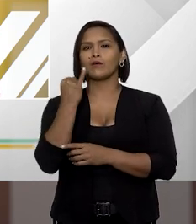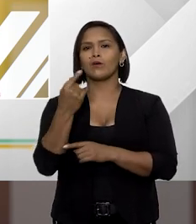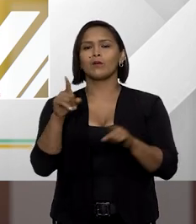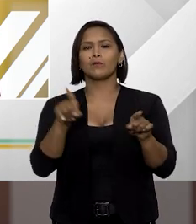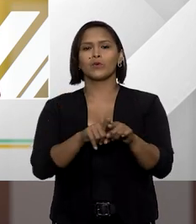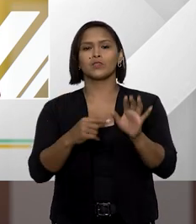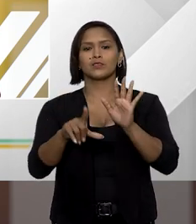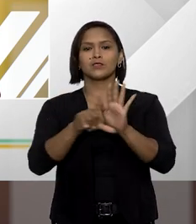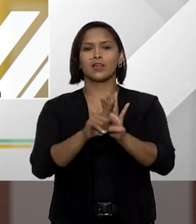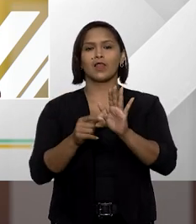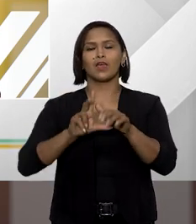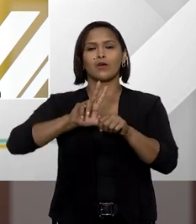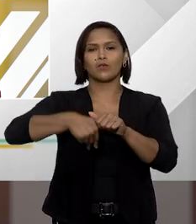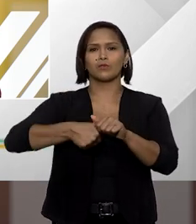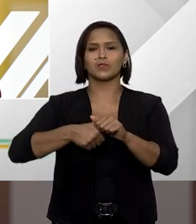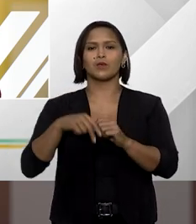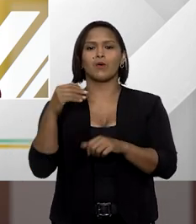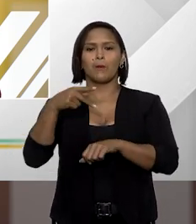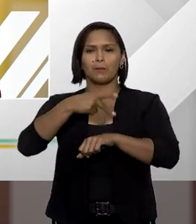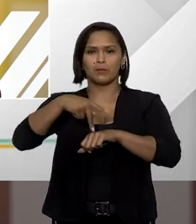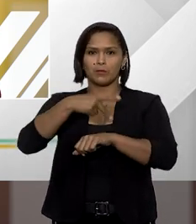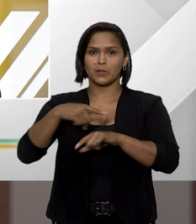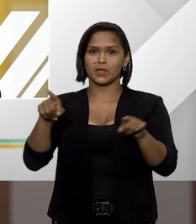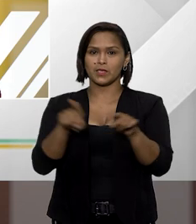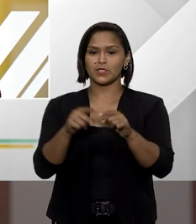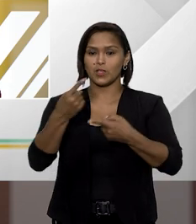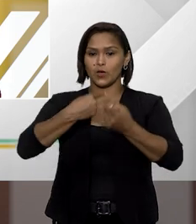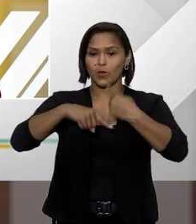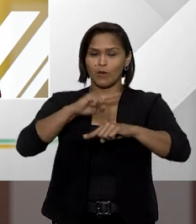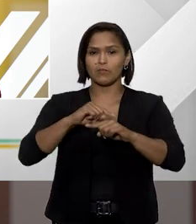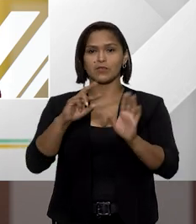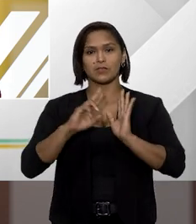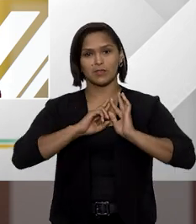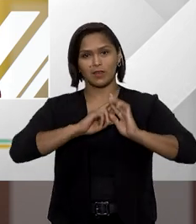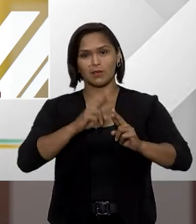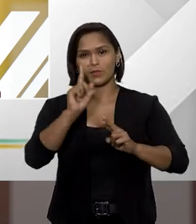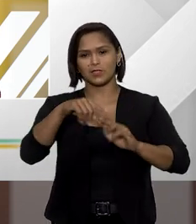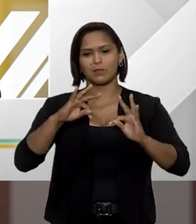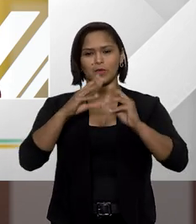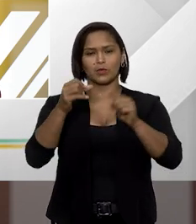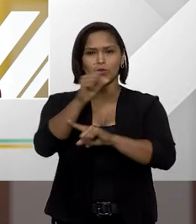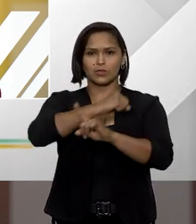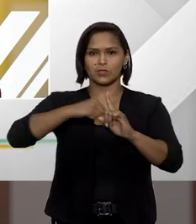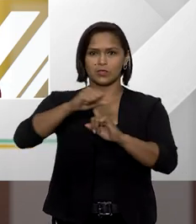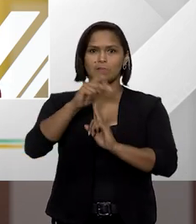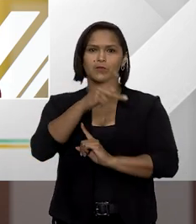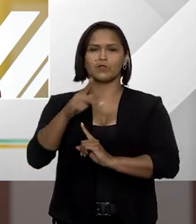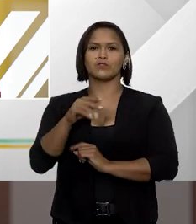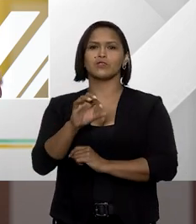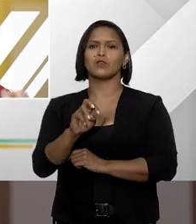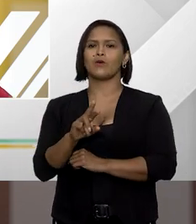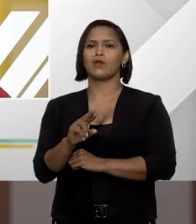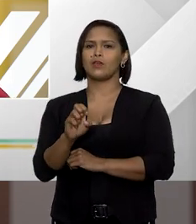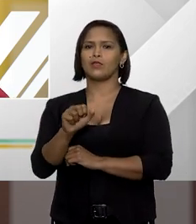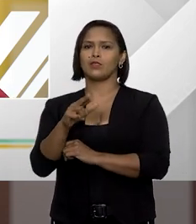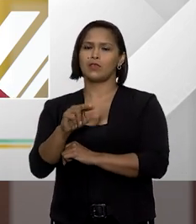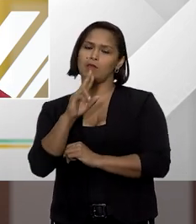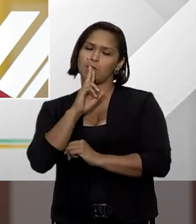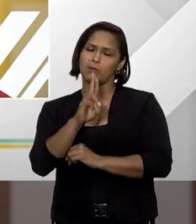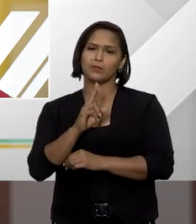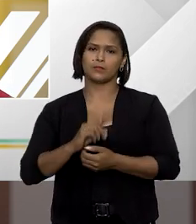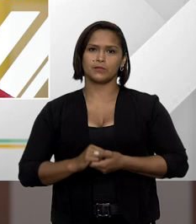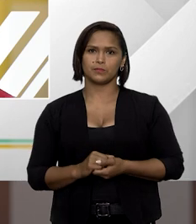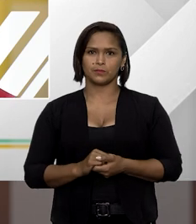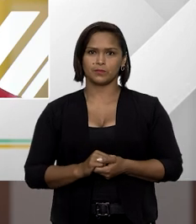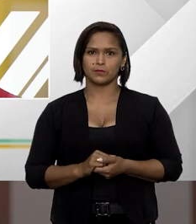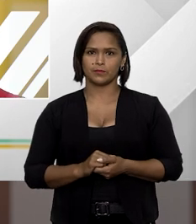relevância da lei anticorrupção para o país e qual o avanço que ela representa para toda a sociedade? Professor René, pode começar respondendo, por